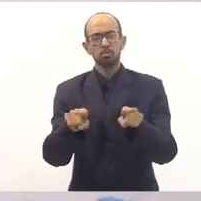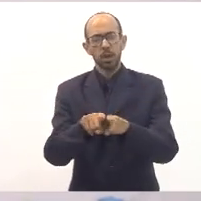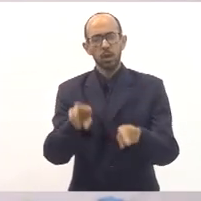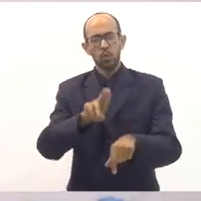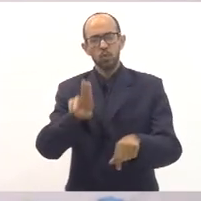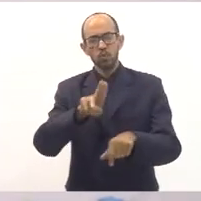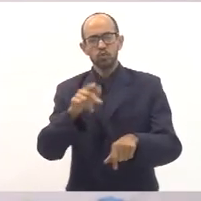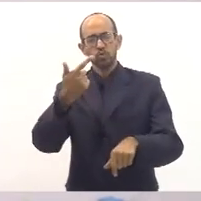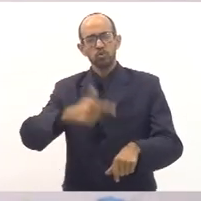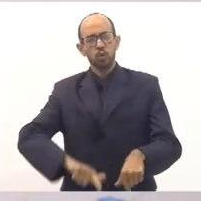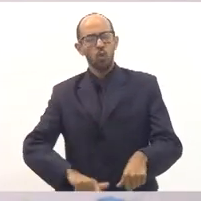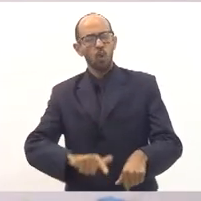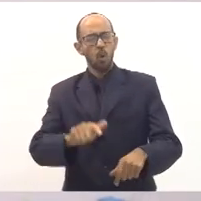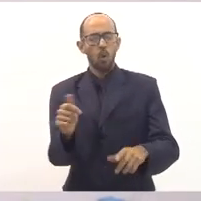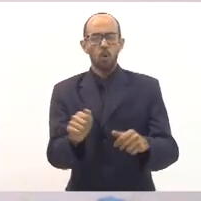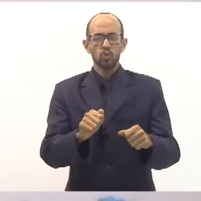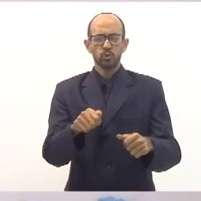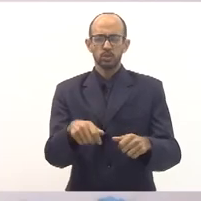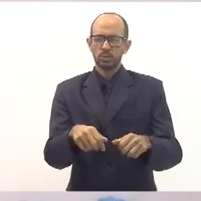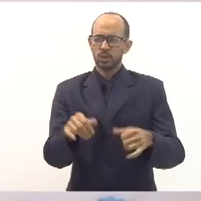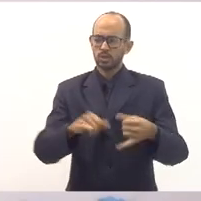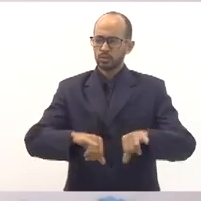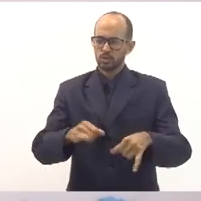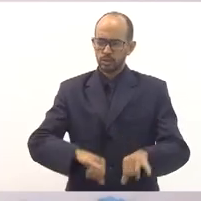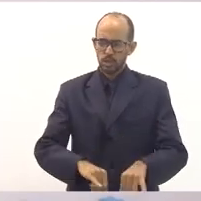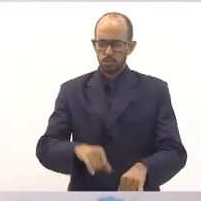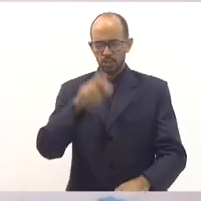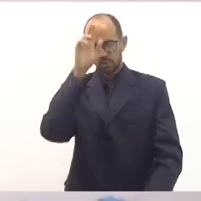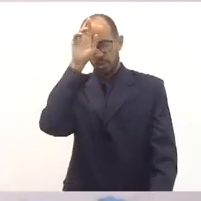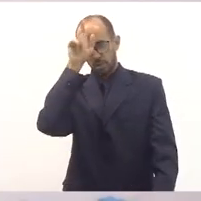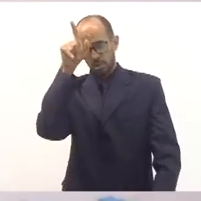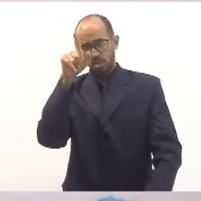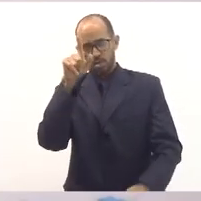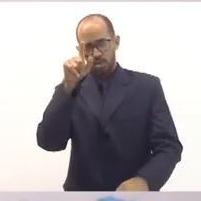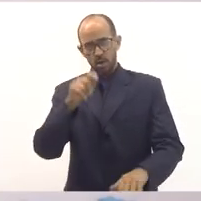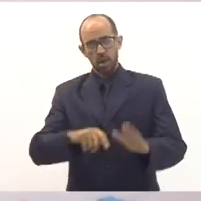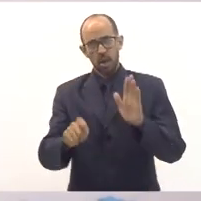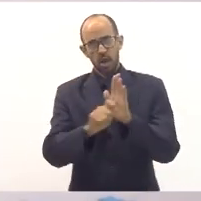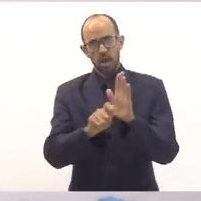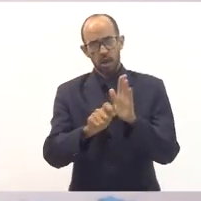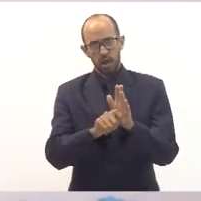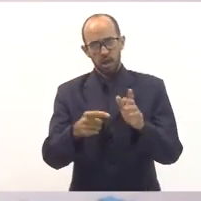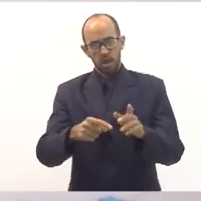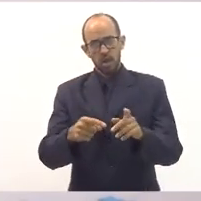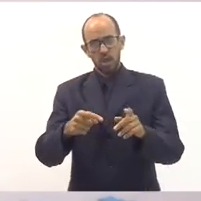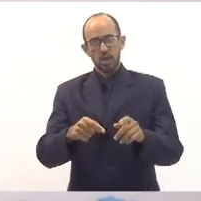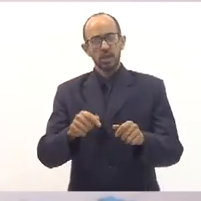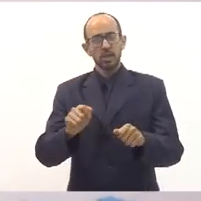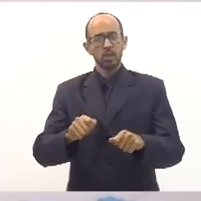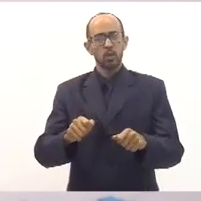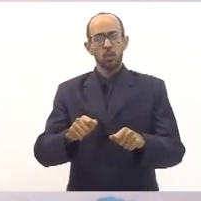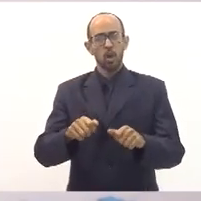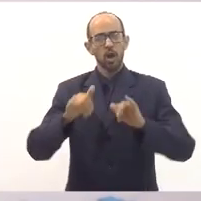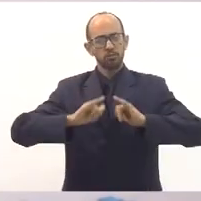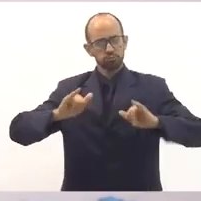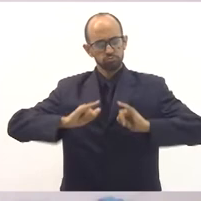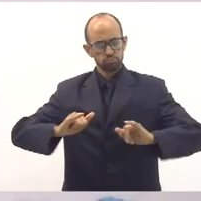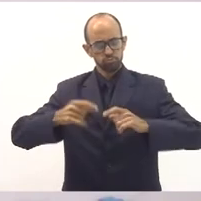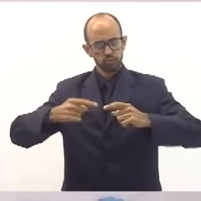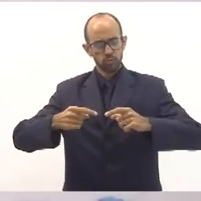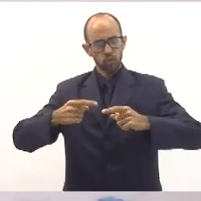substâncias psicodélicas além da própria maconha fomentando o debate antiproibicionista no seio da Marcha